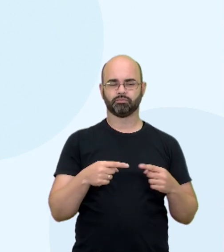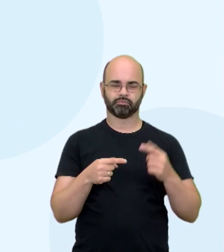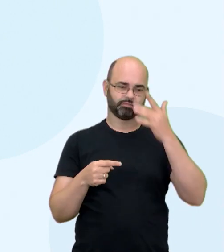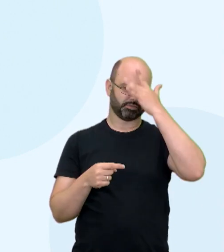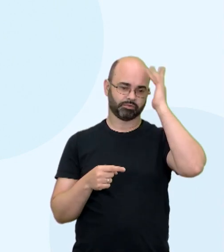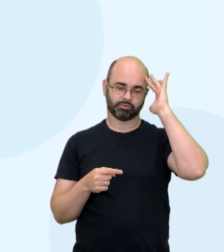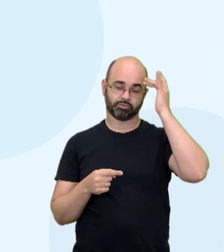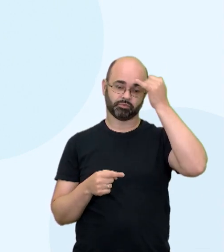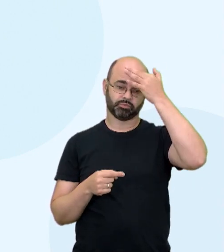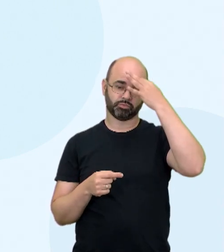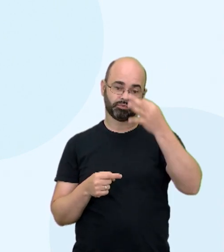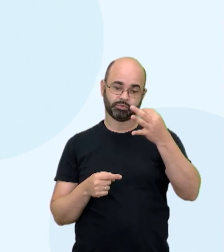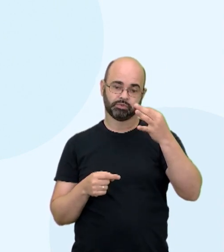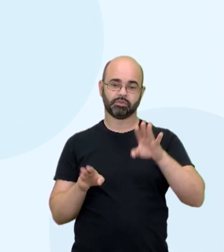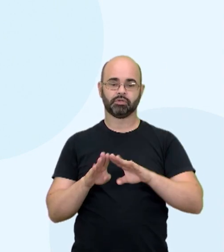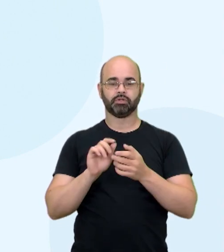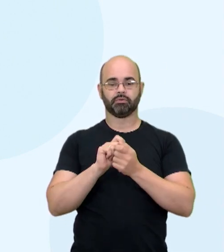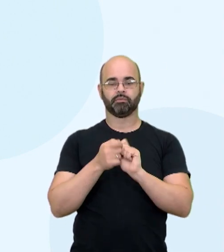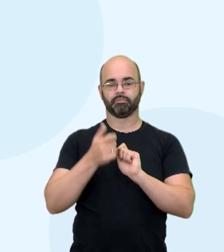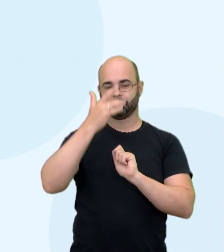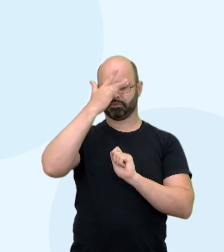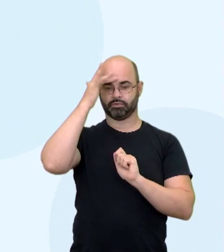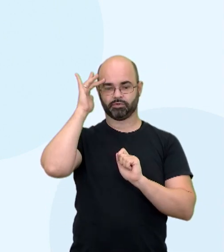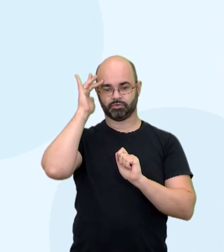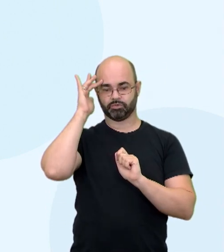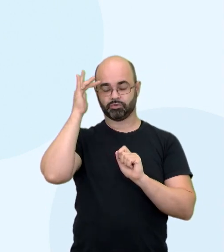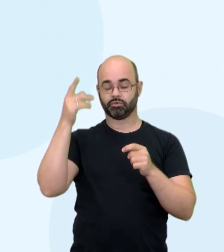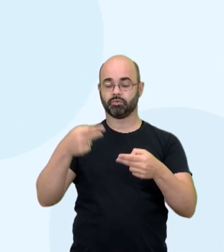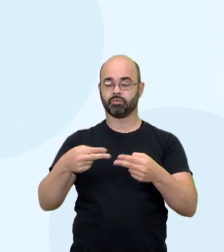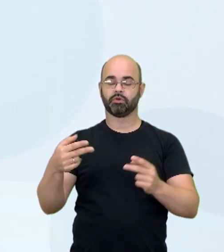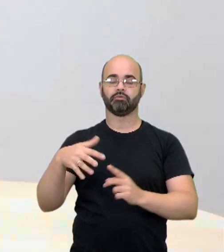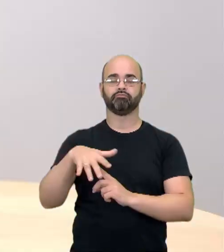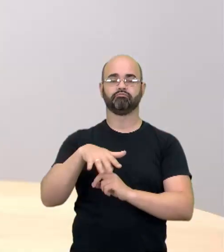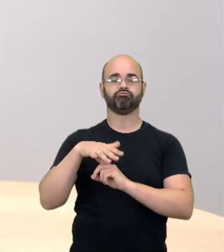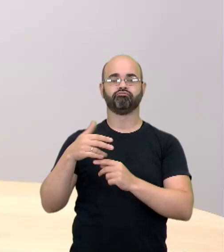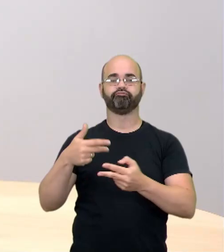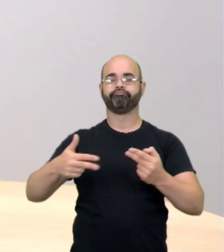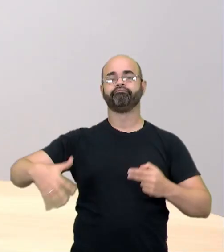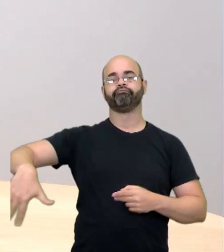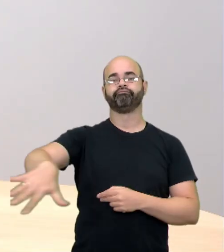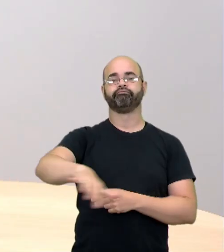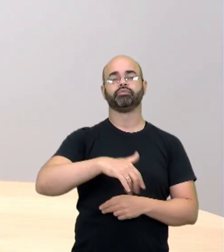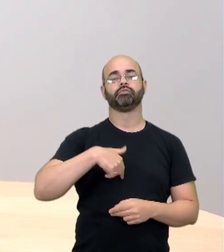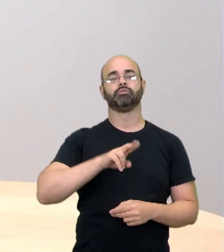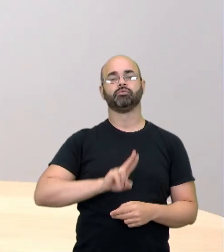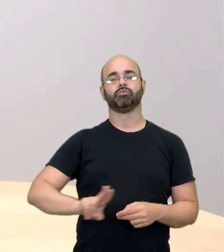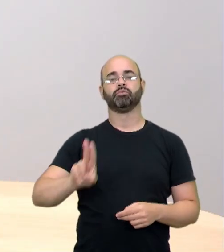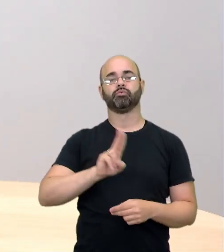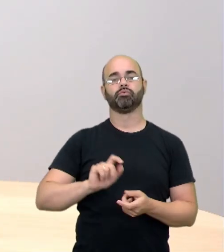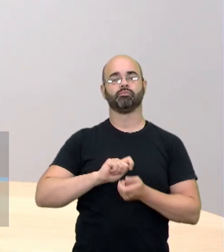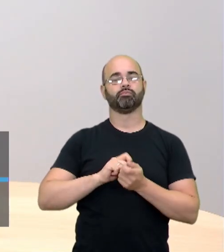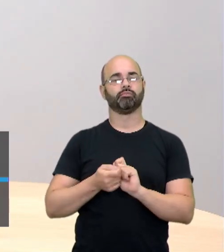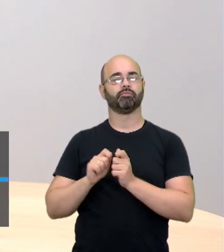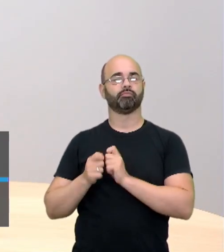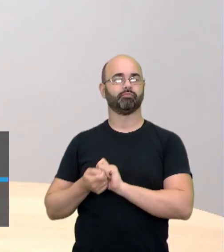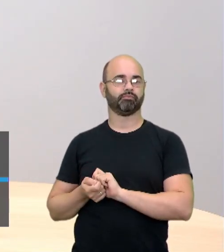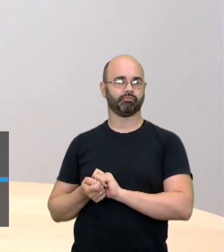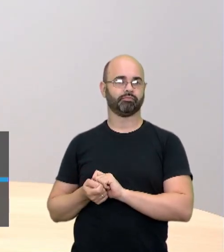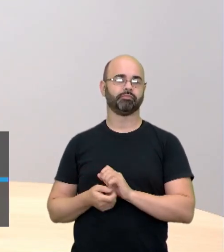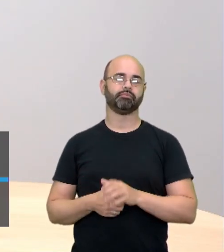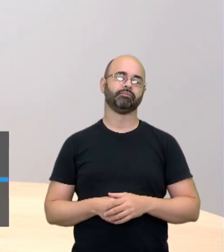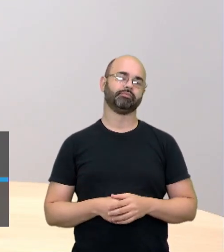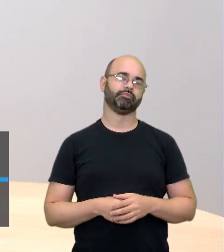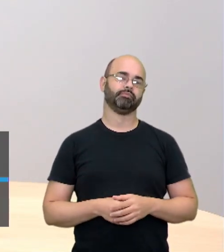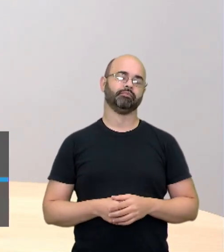consciência e com a adaptação do homem ao seu meio natural. Então, a alquimia, pessoal, que por hoje é